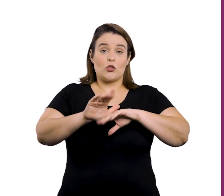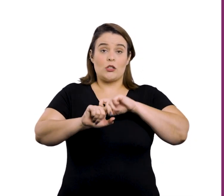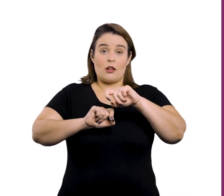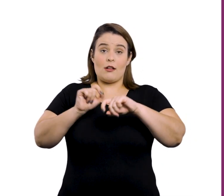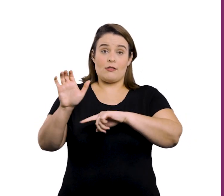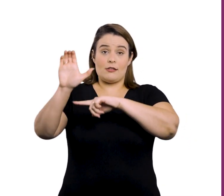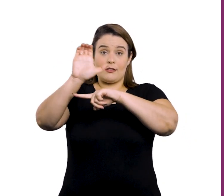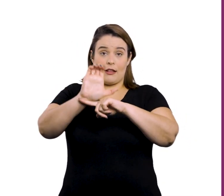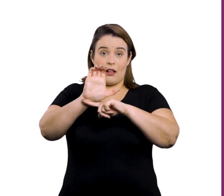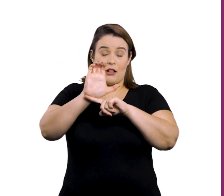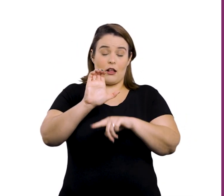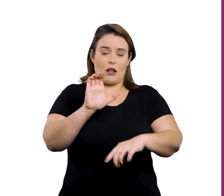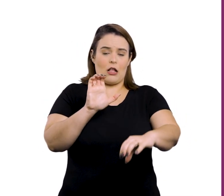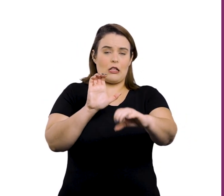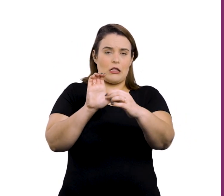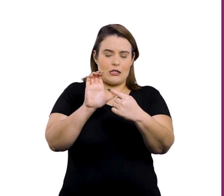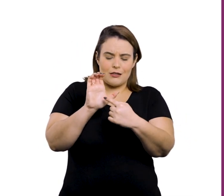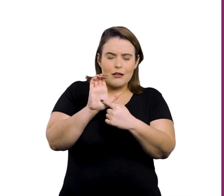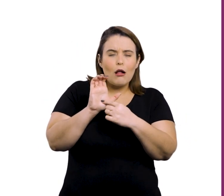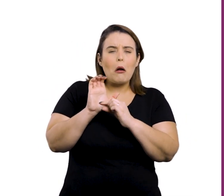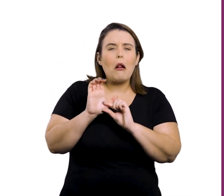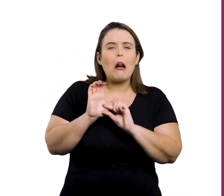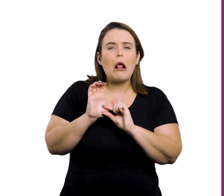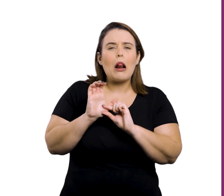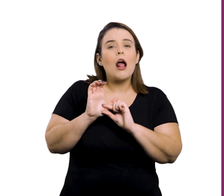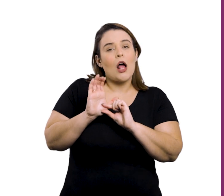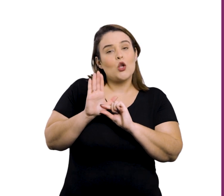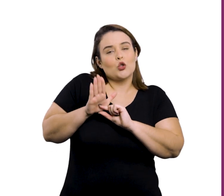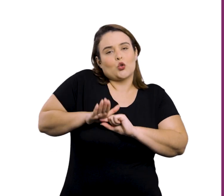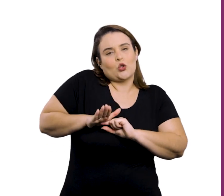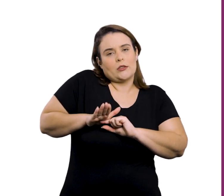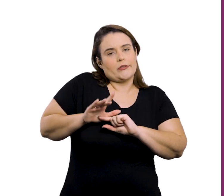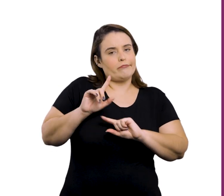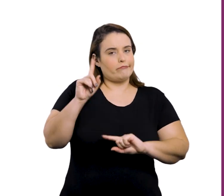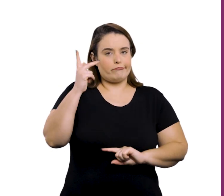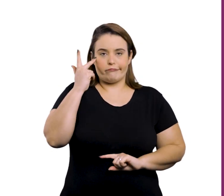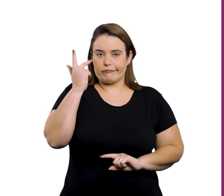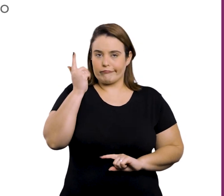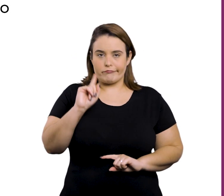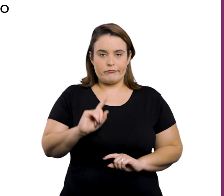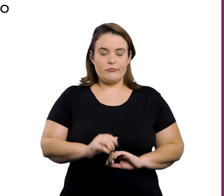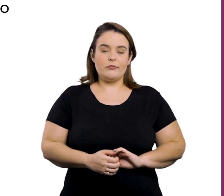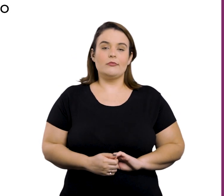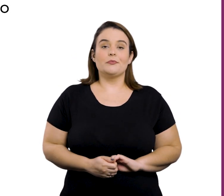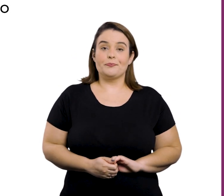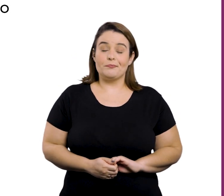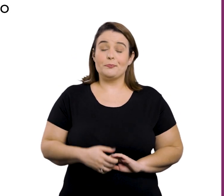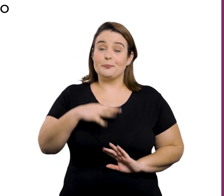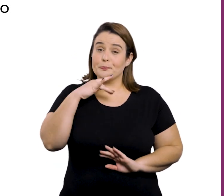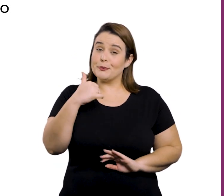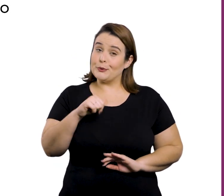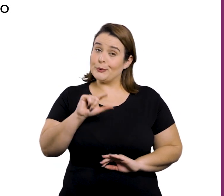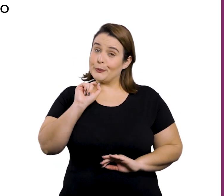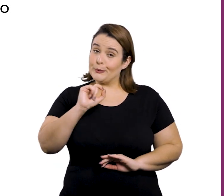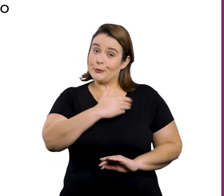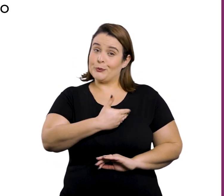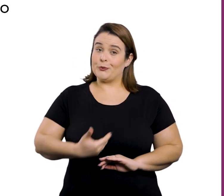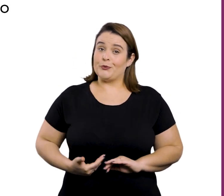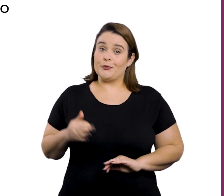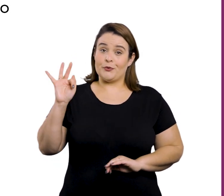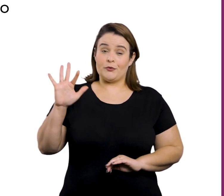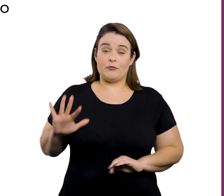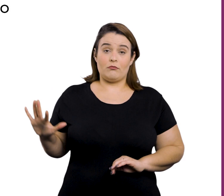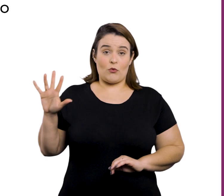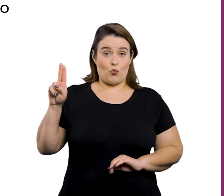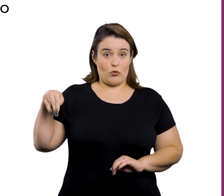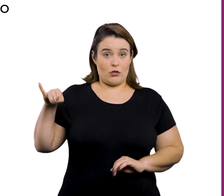às vezes tem alguma colaboração dos estados em que se localizam, mas isso não é comum. Para piorar a situação, a